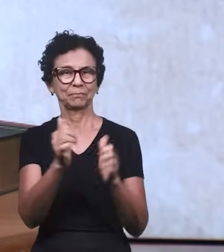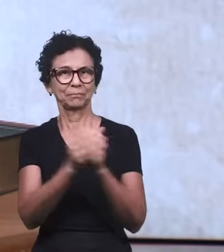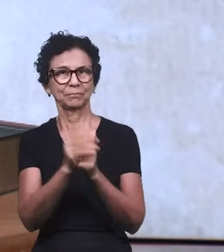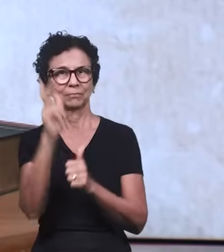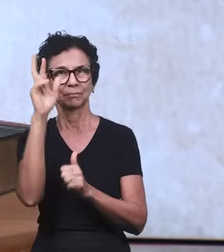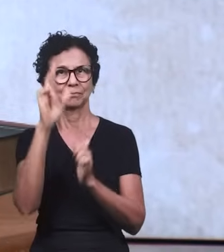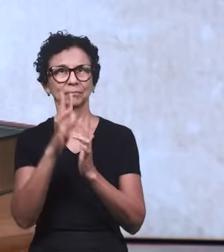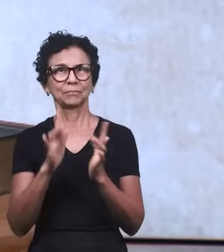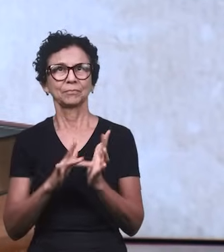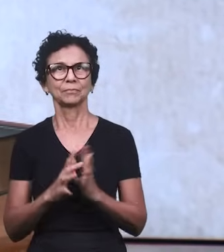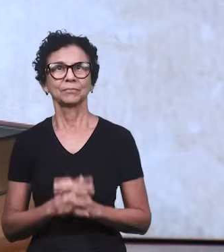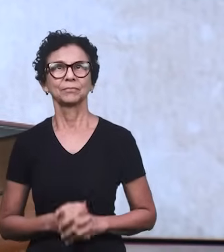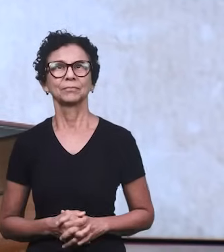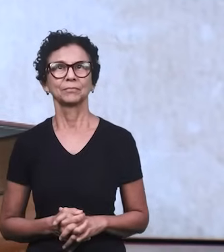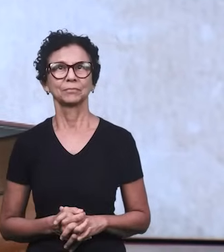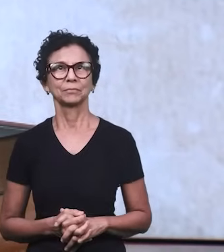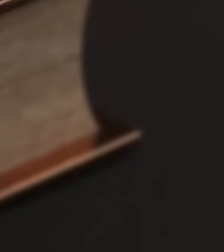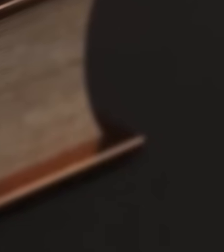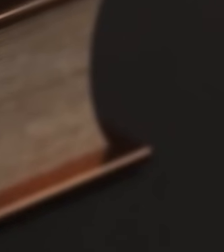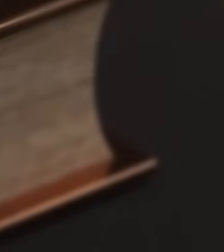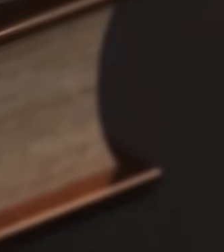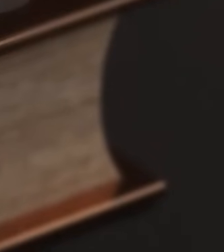paz do Senhor Jesus a todos